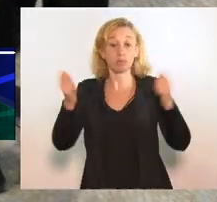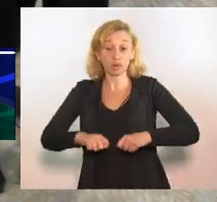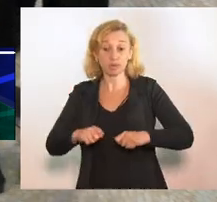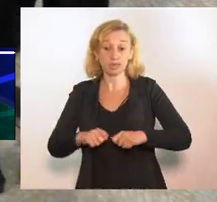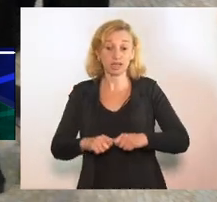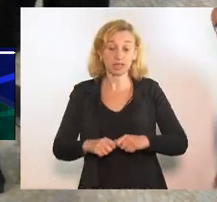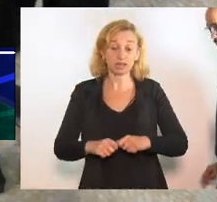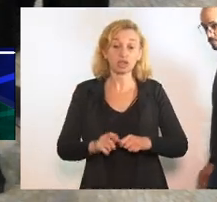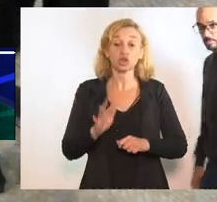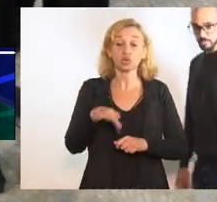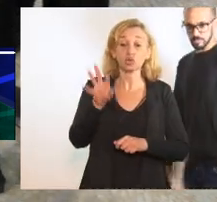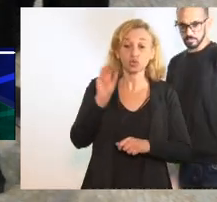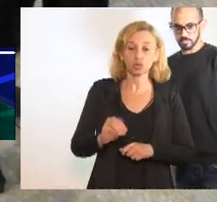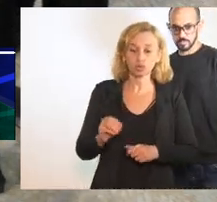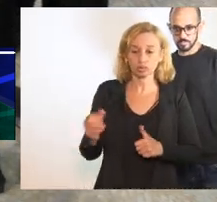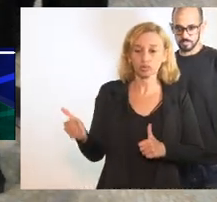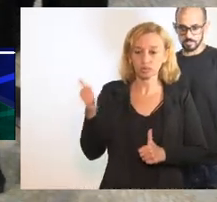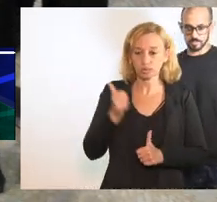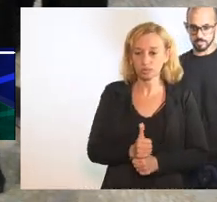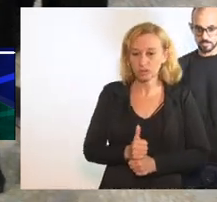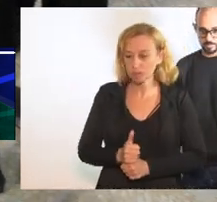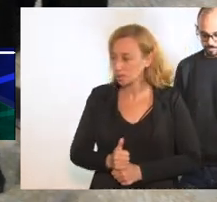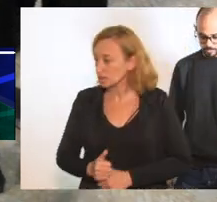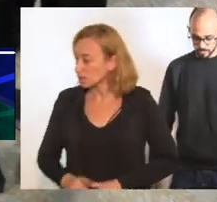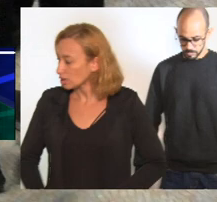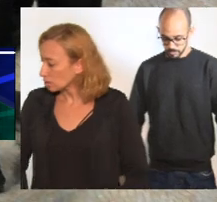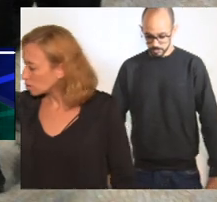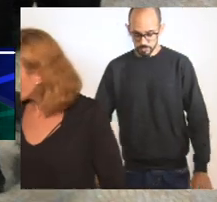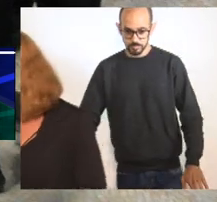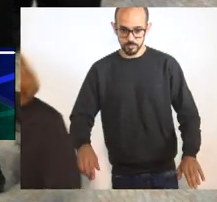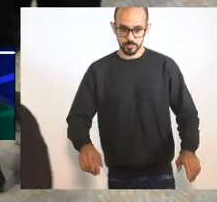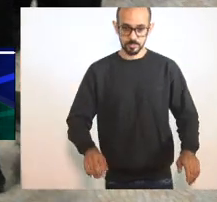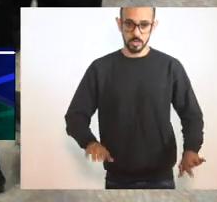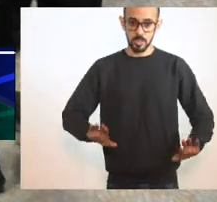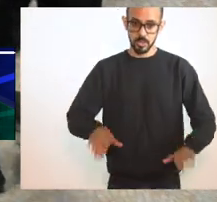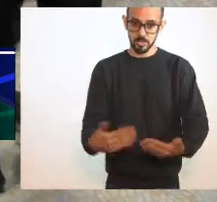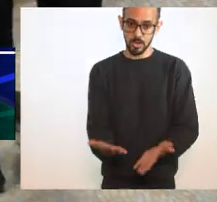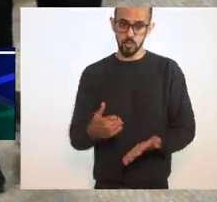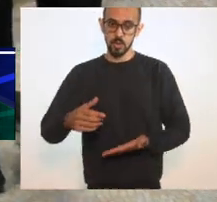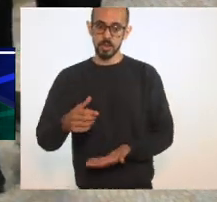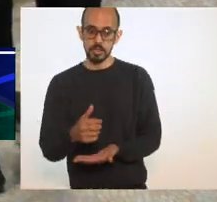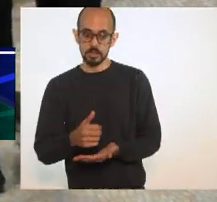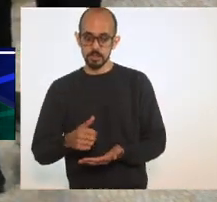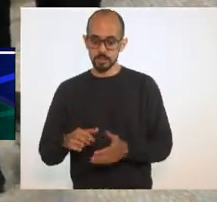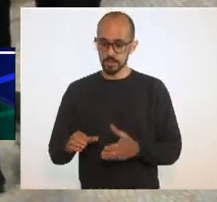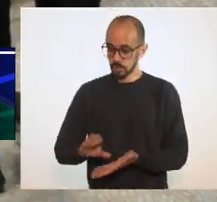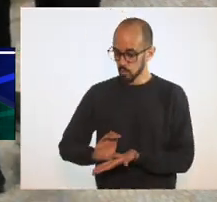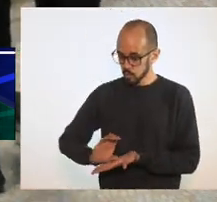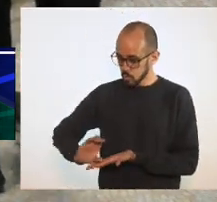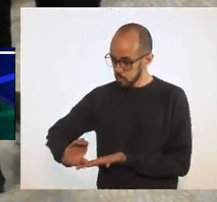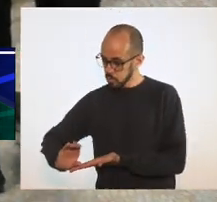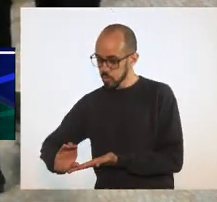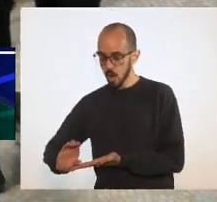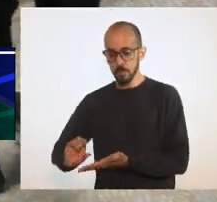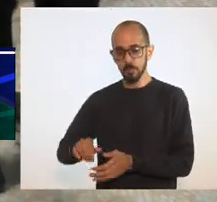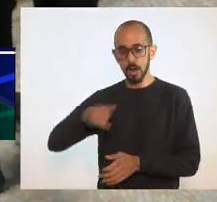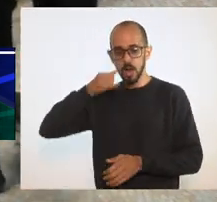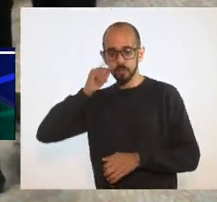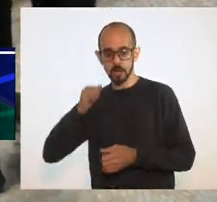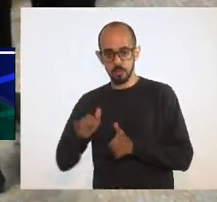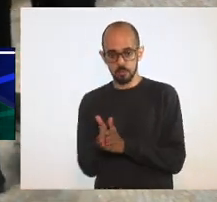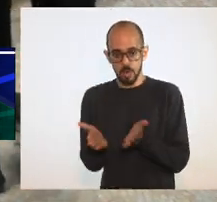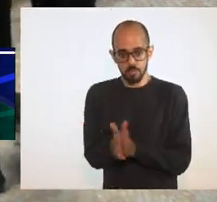possibilidade do Fundo Estadual de Combate à Pobreza e às Desigualdades Sociais para